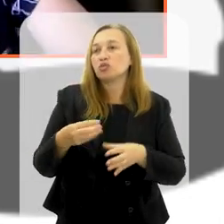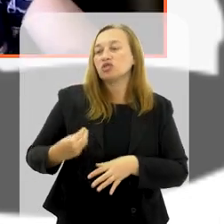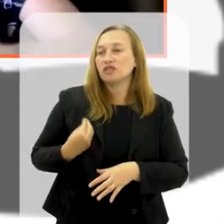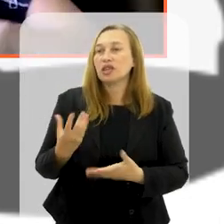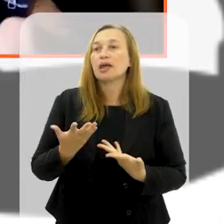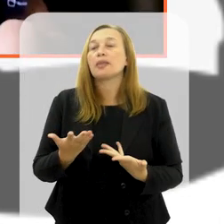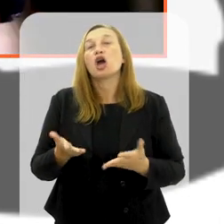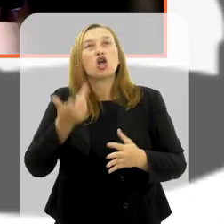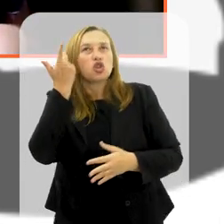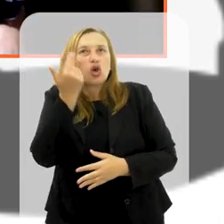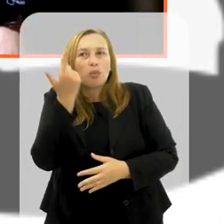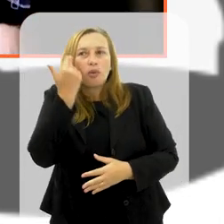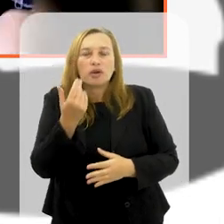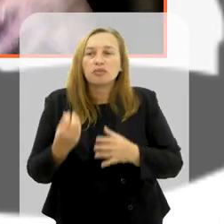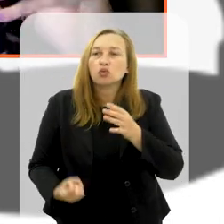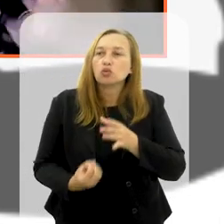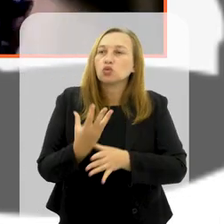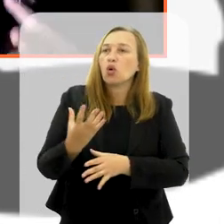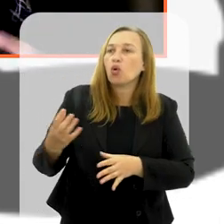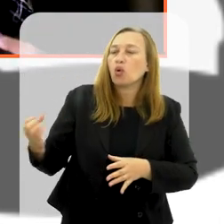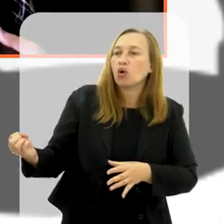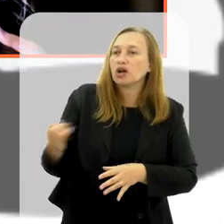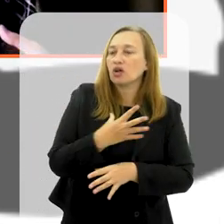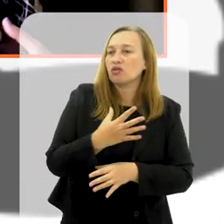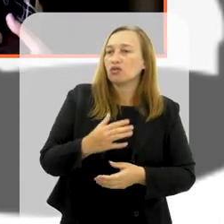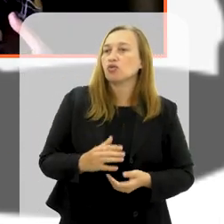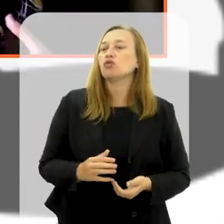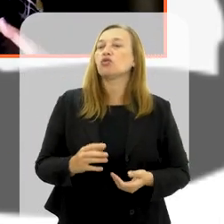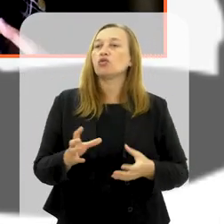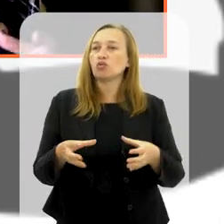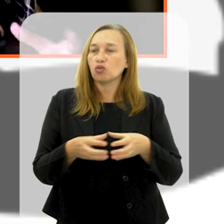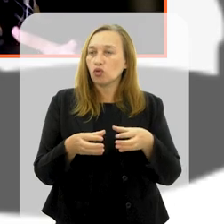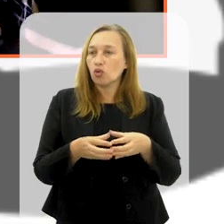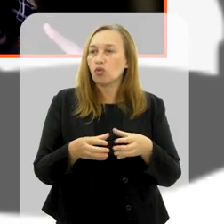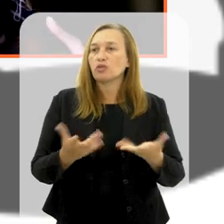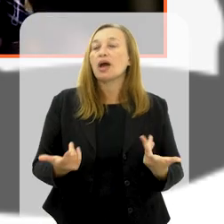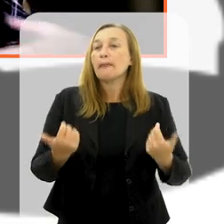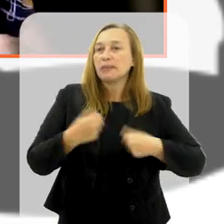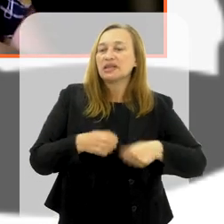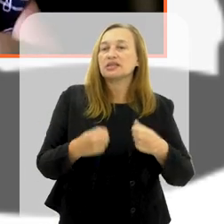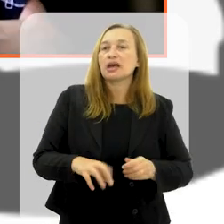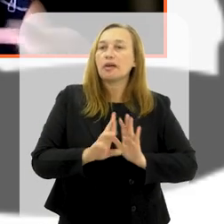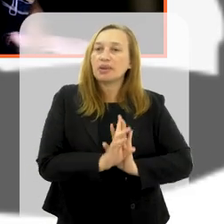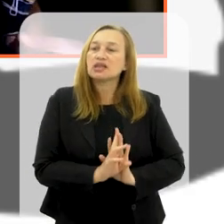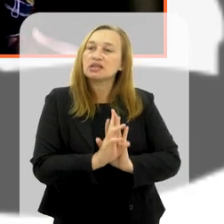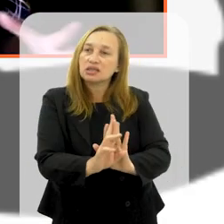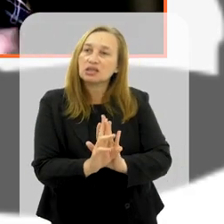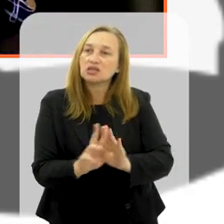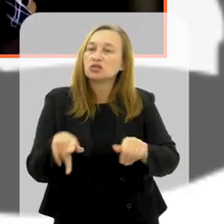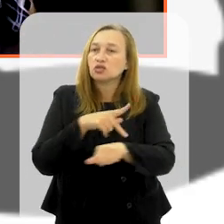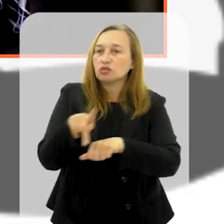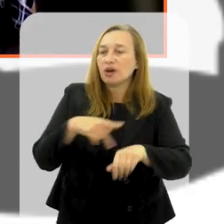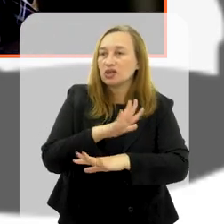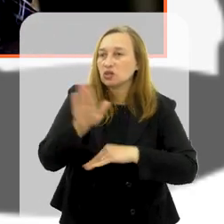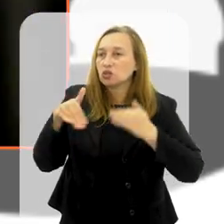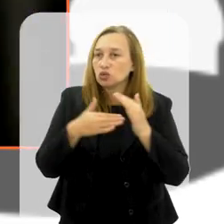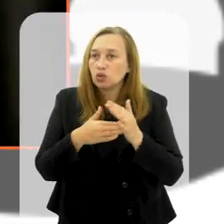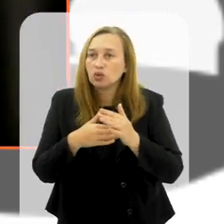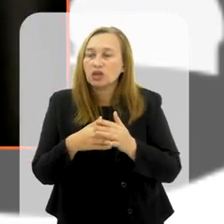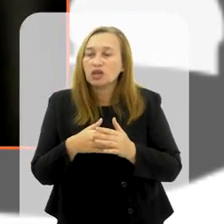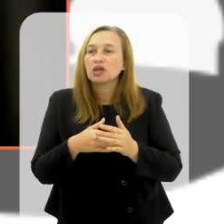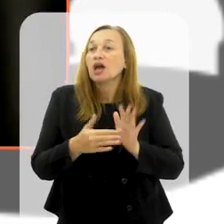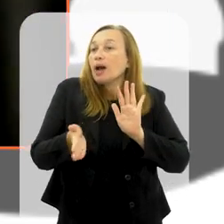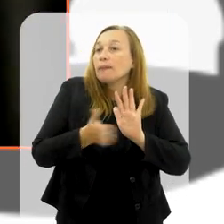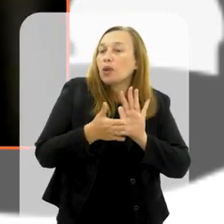pré-existente? Normalmente, para se formar um novo grupo de engajamento, você tem que ter a representação desses países todos